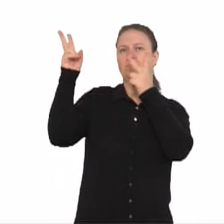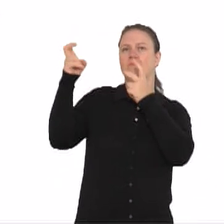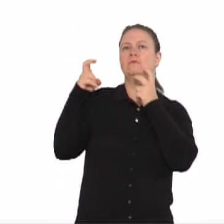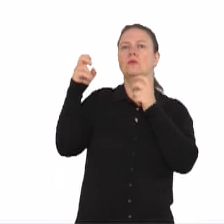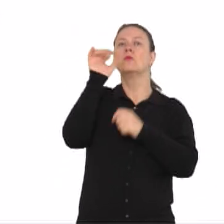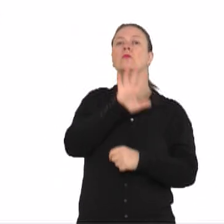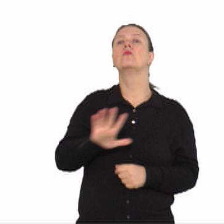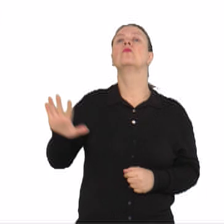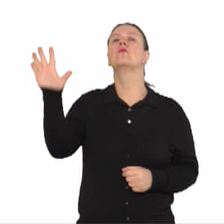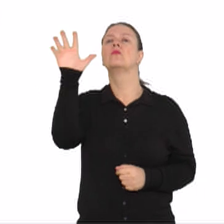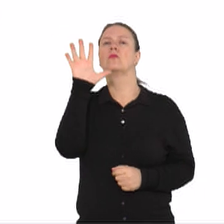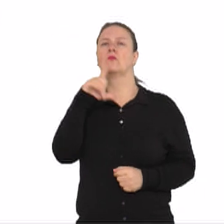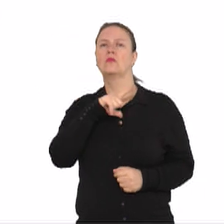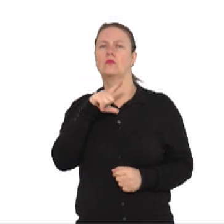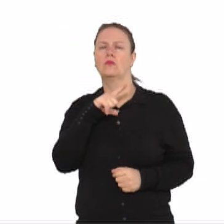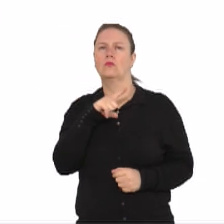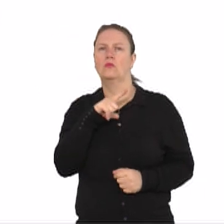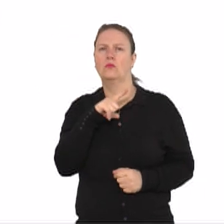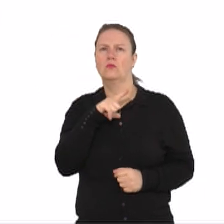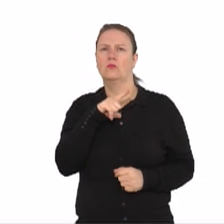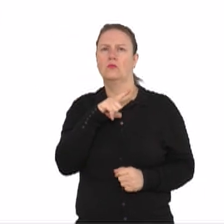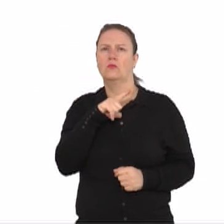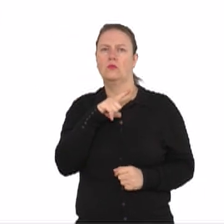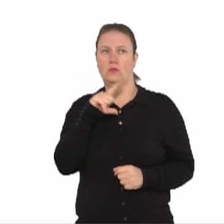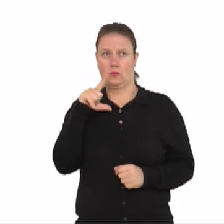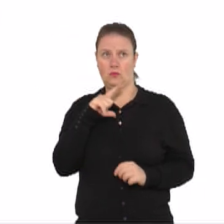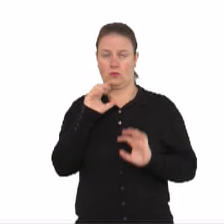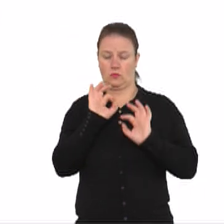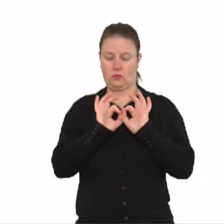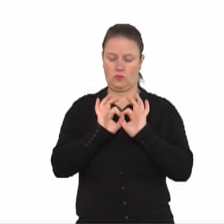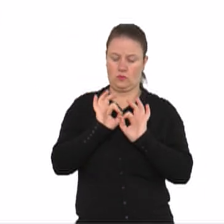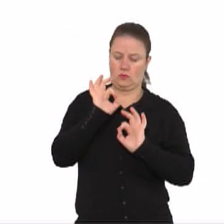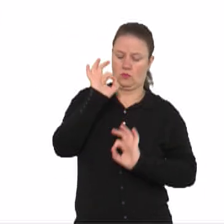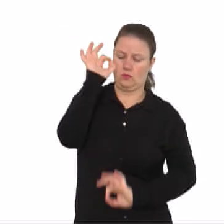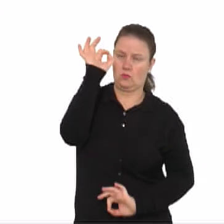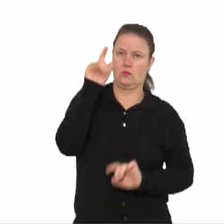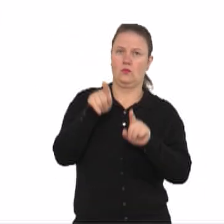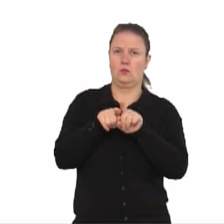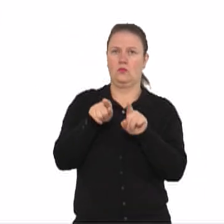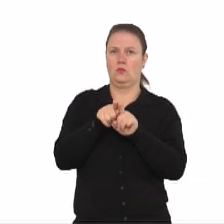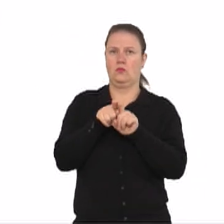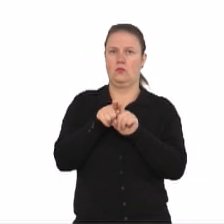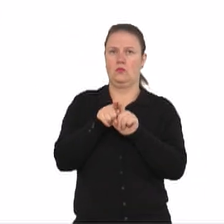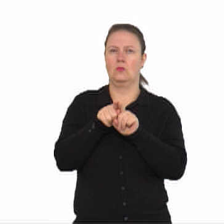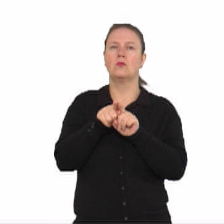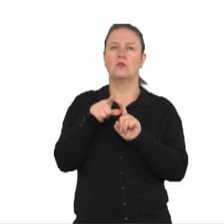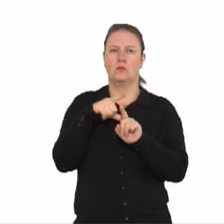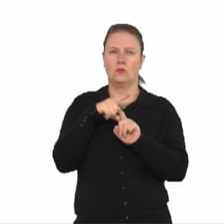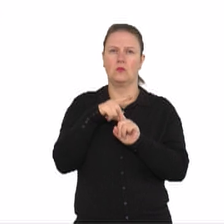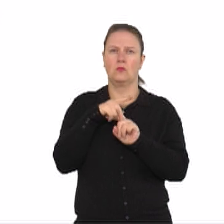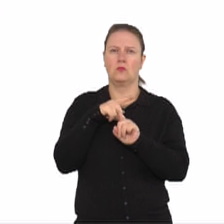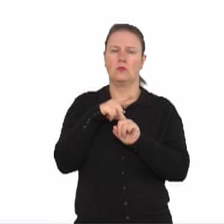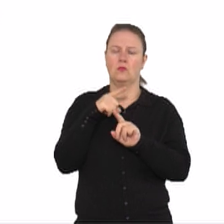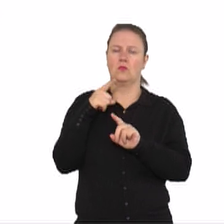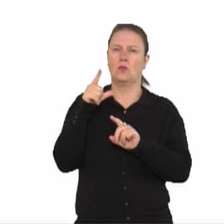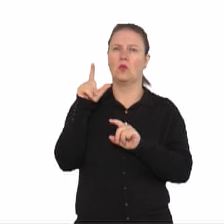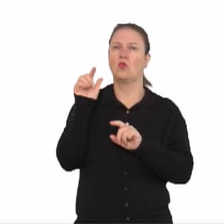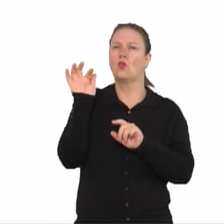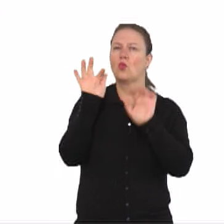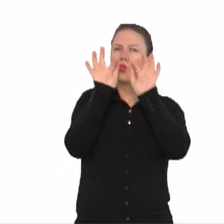figura também tem algumas retas indicadas da função afim, da função do primeiro grau que a gente